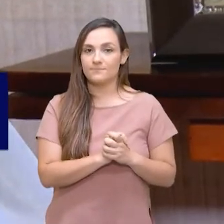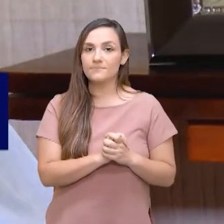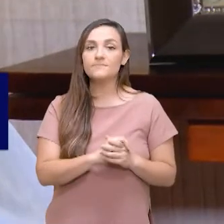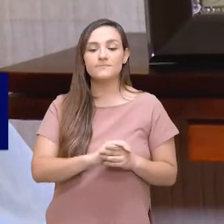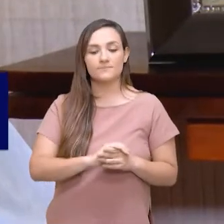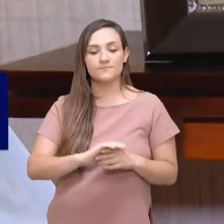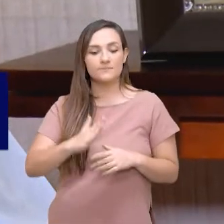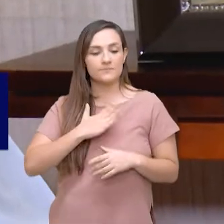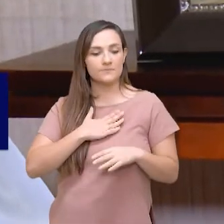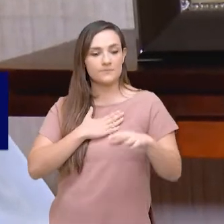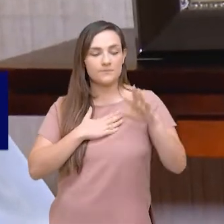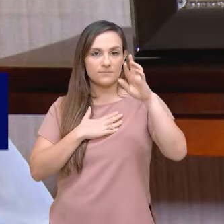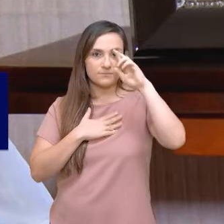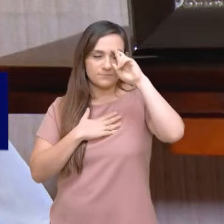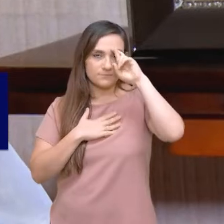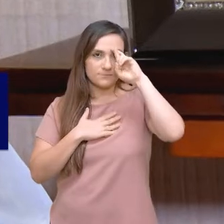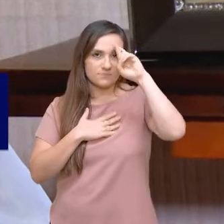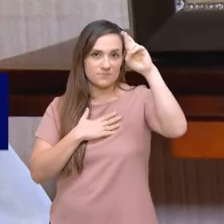mestre